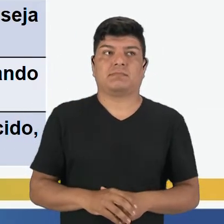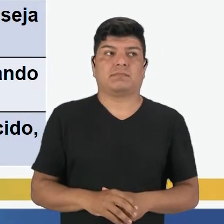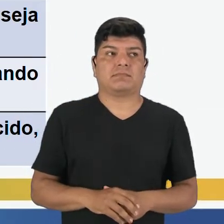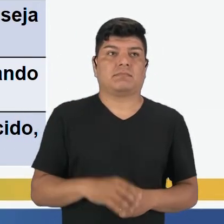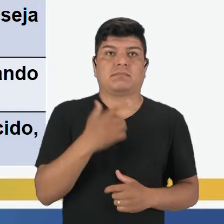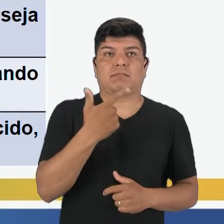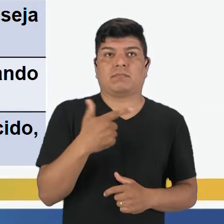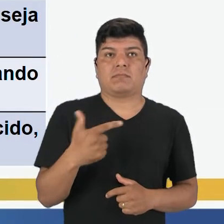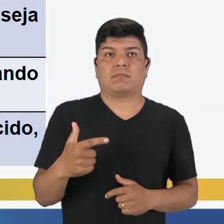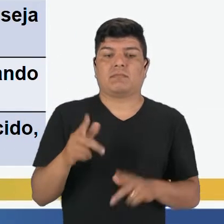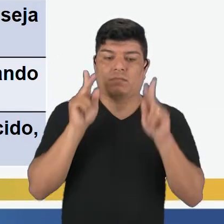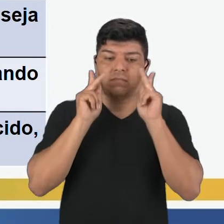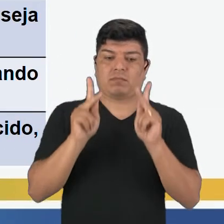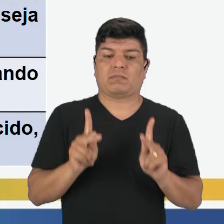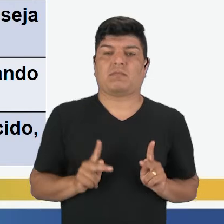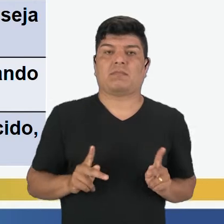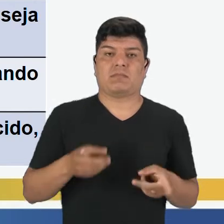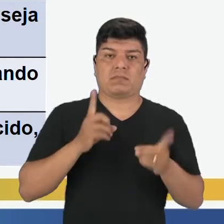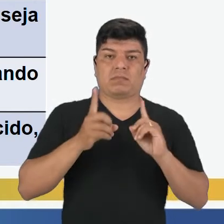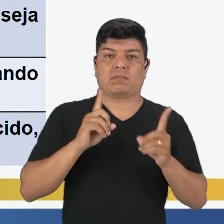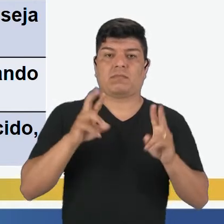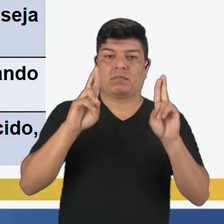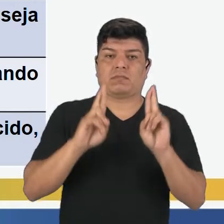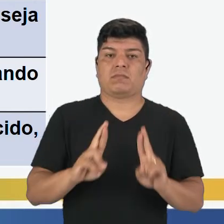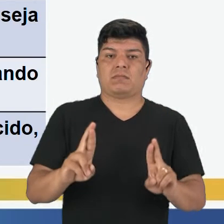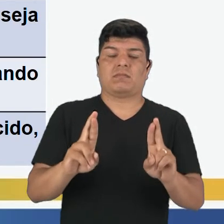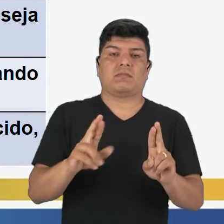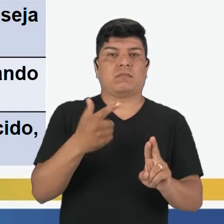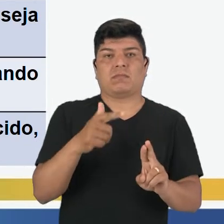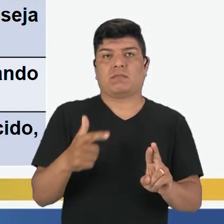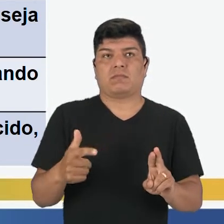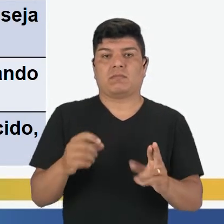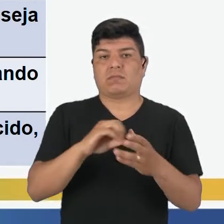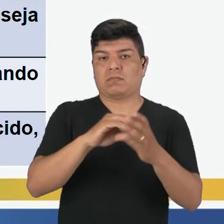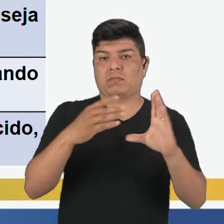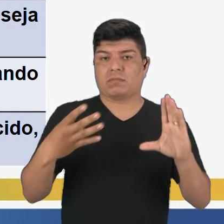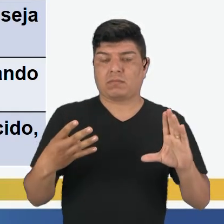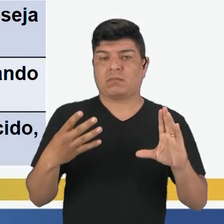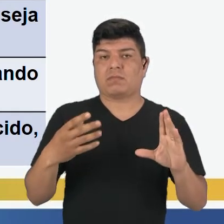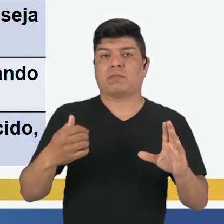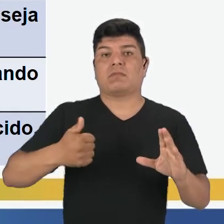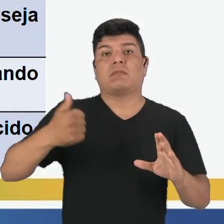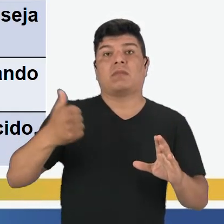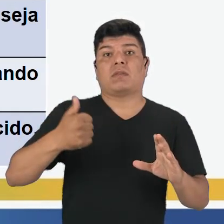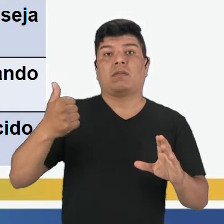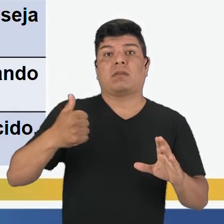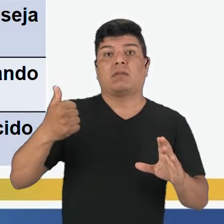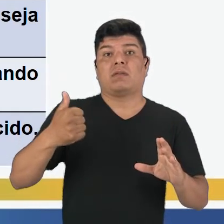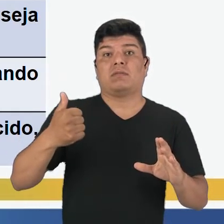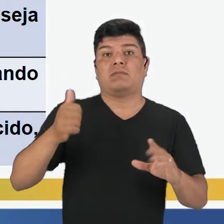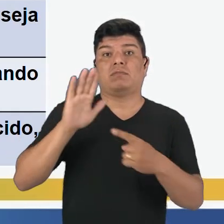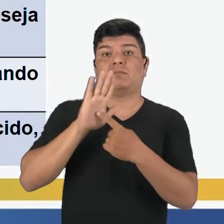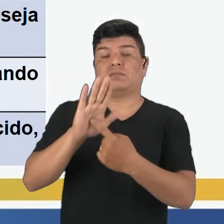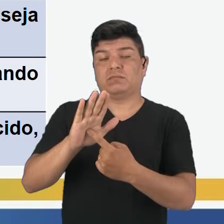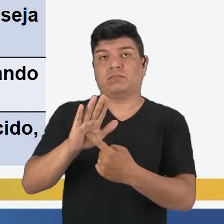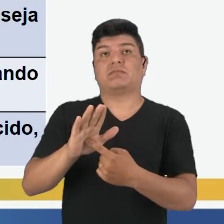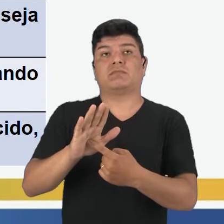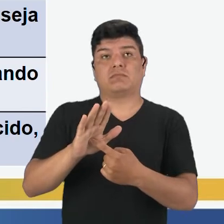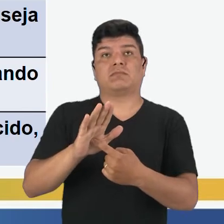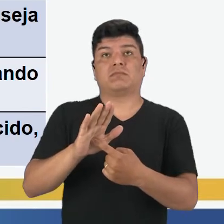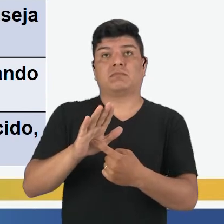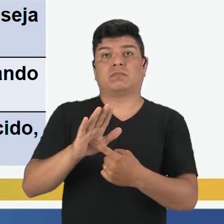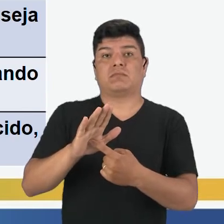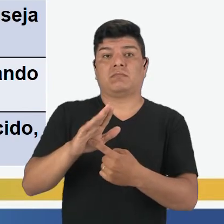Mantém uma postura de diálogo e respeito. Uma primeira característica de um líder religioso de destaque é essa. A sua